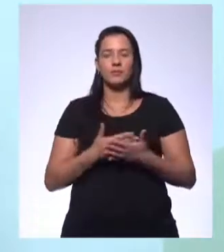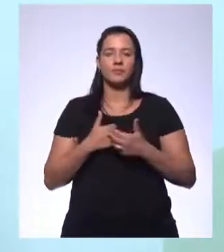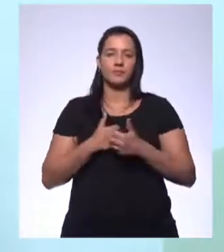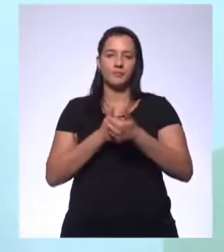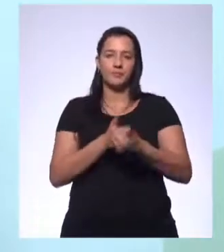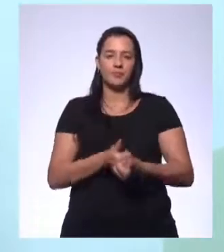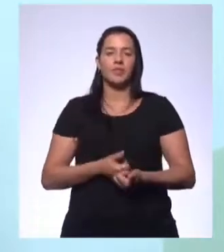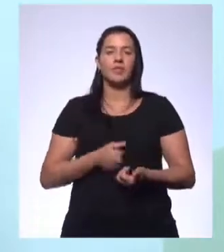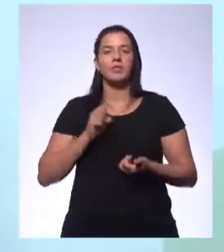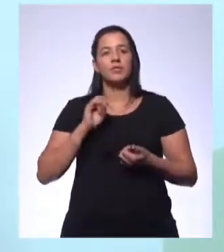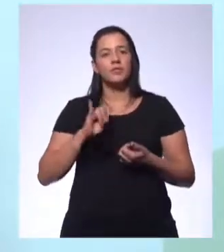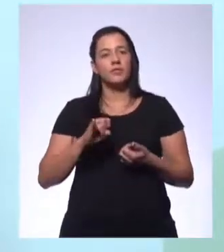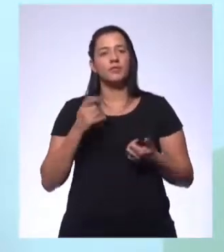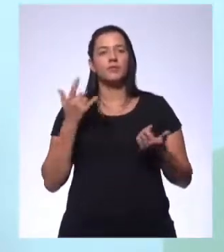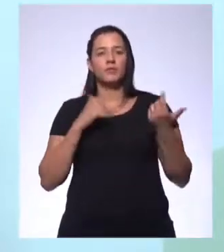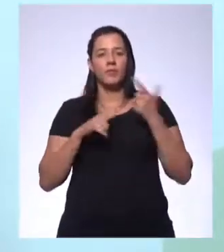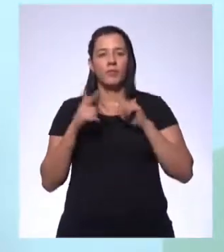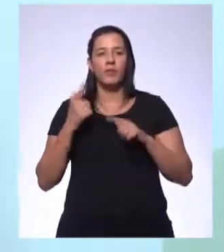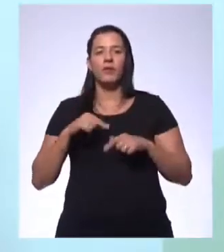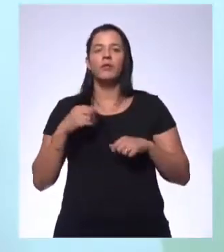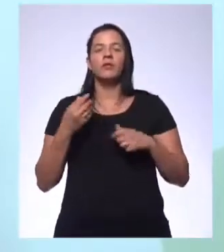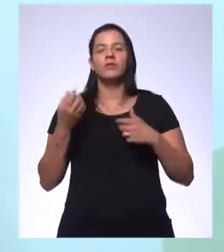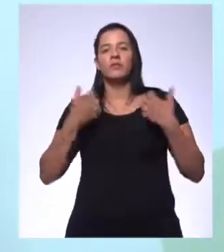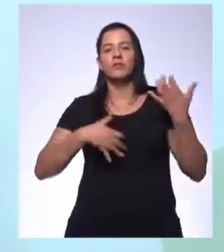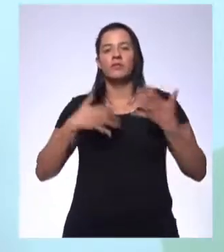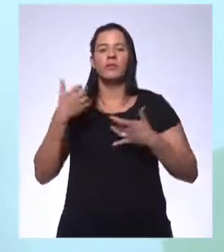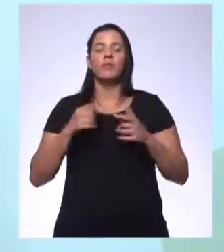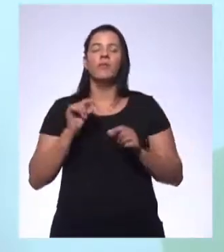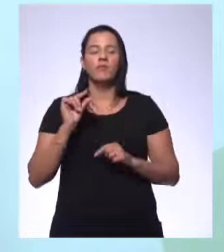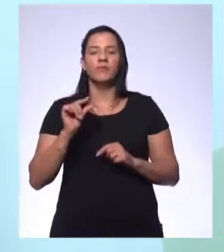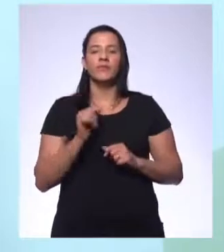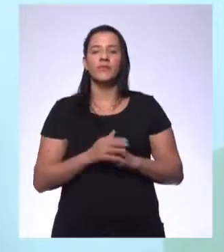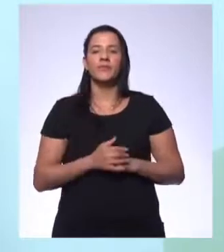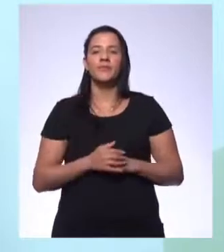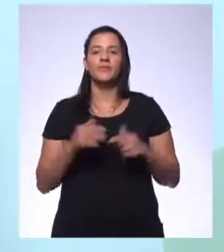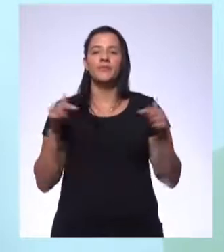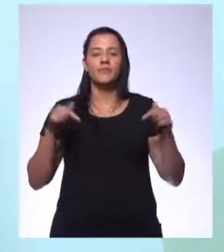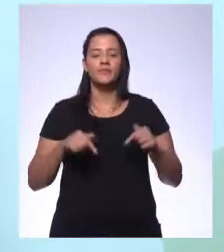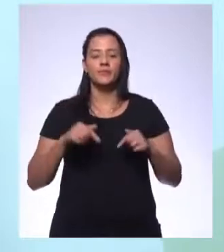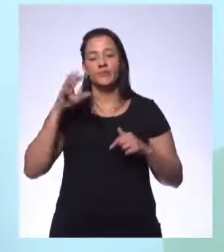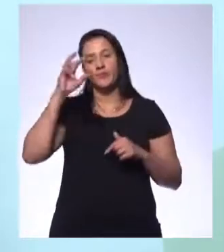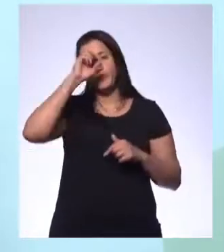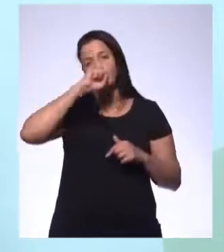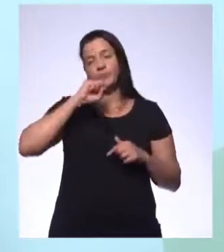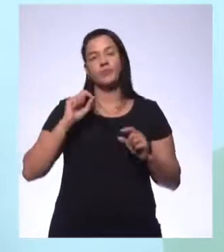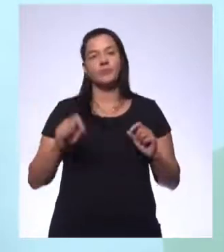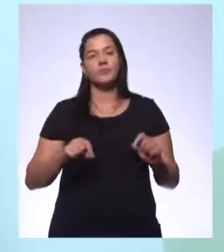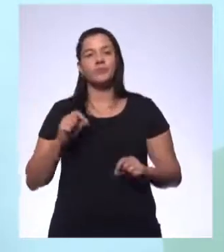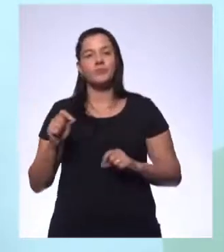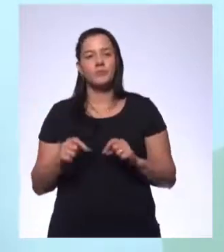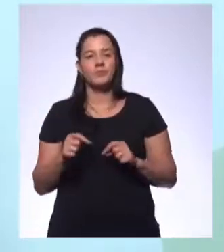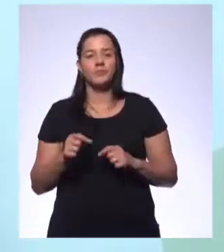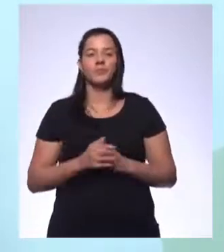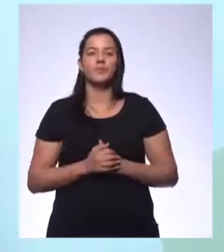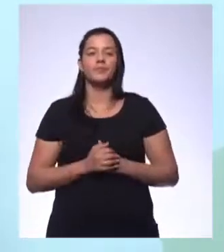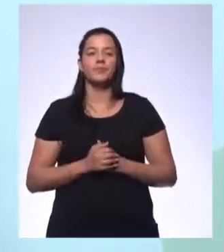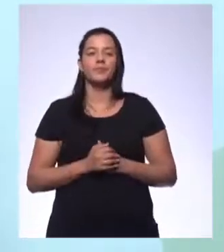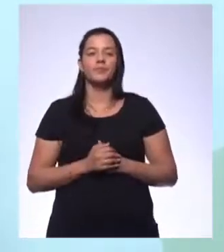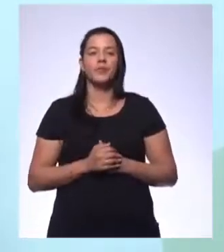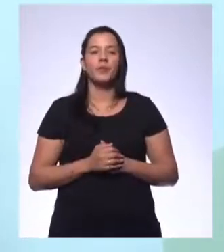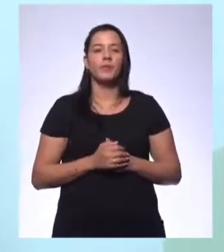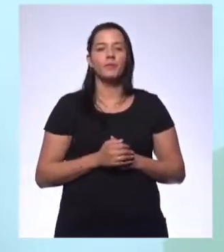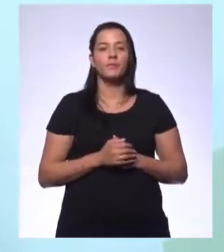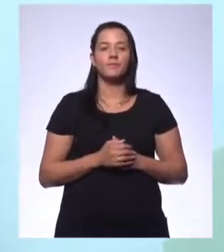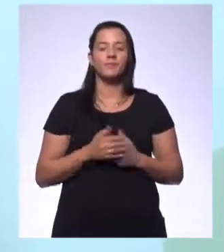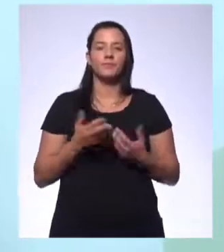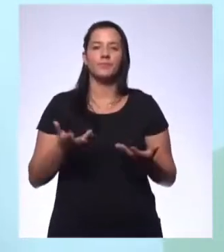Quem assistiu, aguarde que a gente vai comentar um pouquinho sobre isso. E na aula de hoje, né? Adequando à aula anterior, a gente veio falando